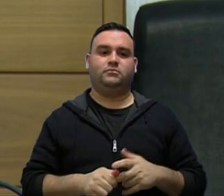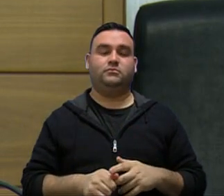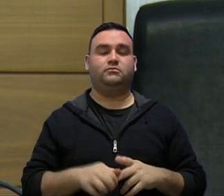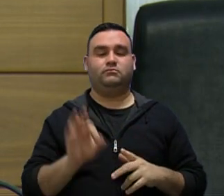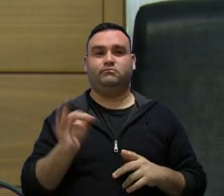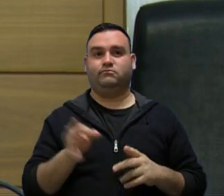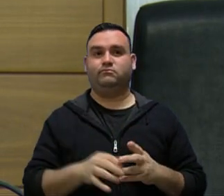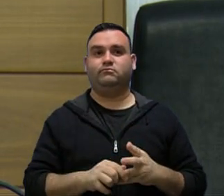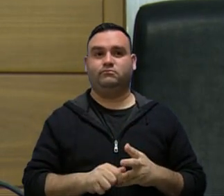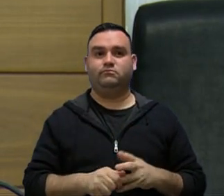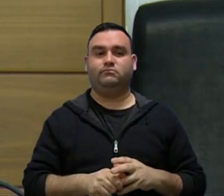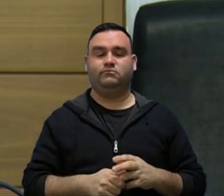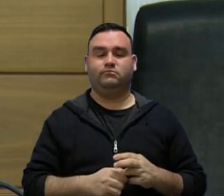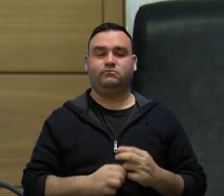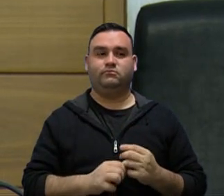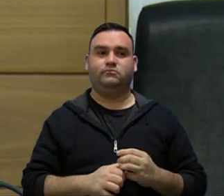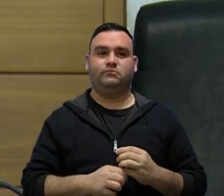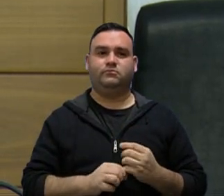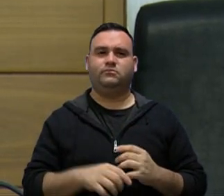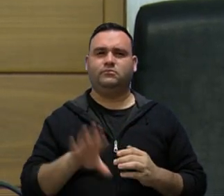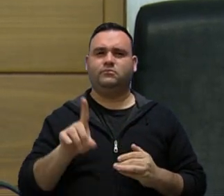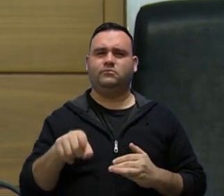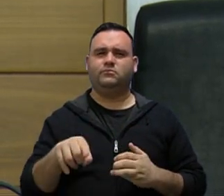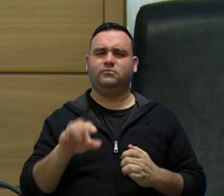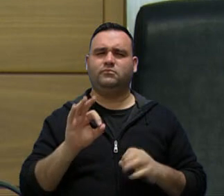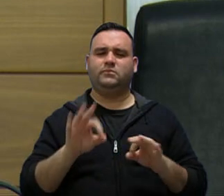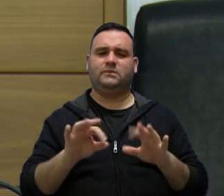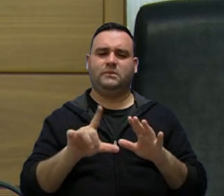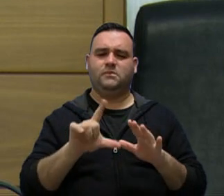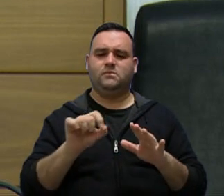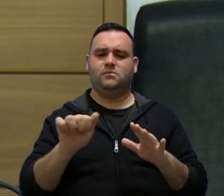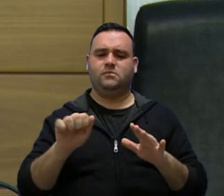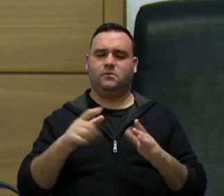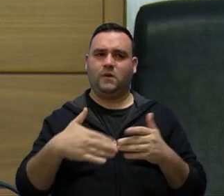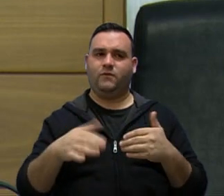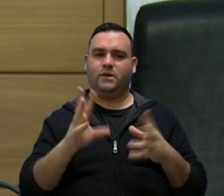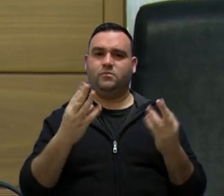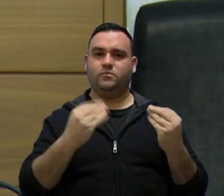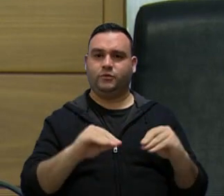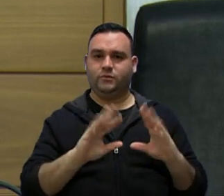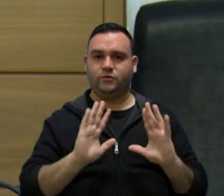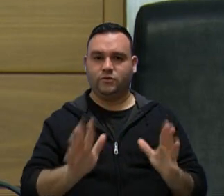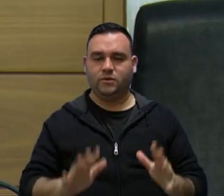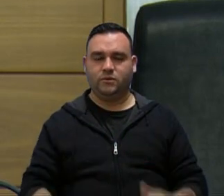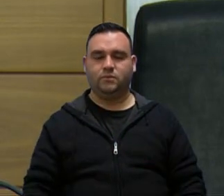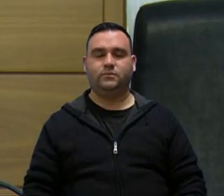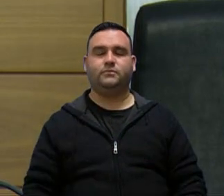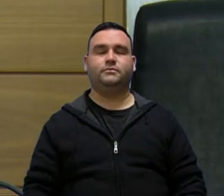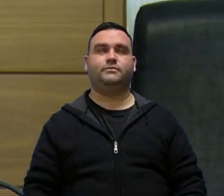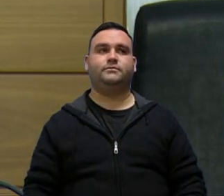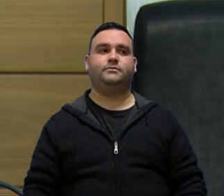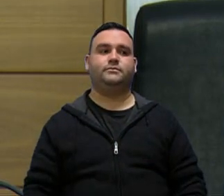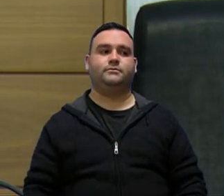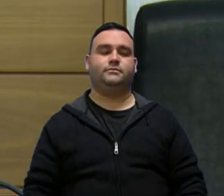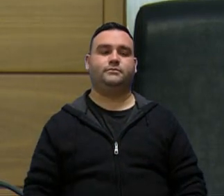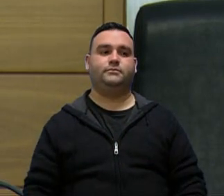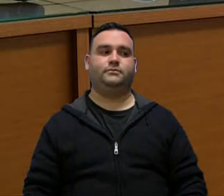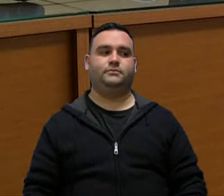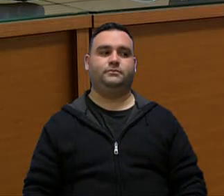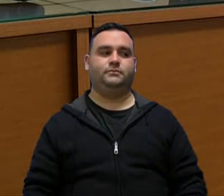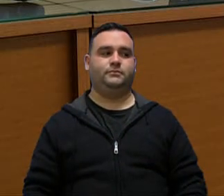o pé é ah mas isso aí eu acho que já na lua já vai vir contigo né tenho conhecido ótimo